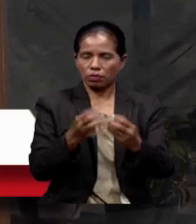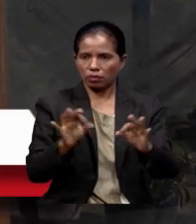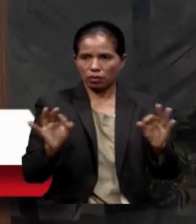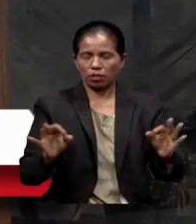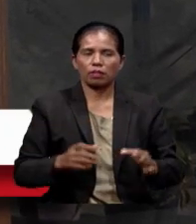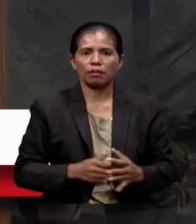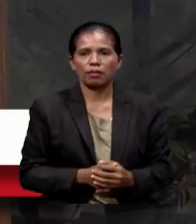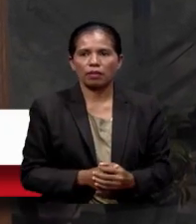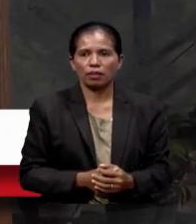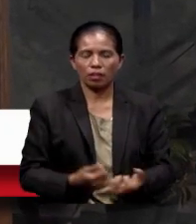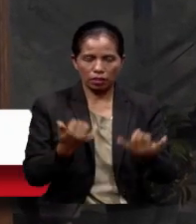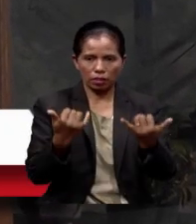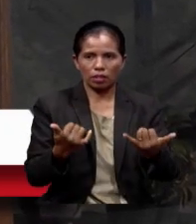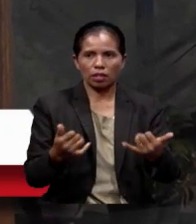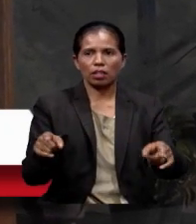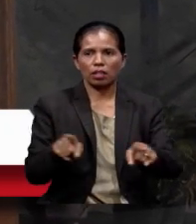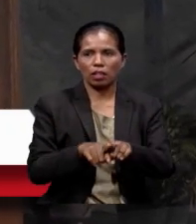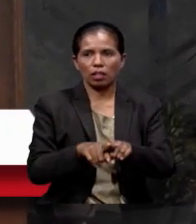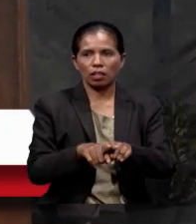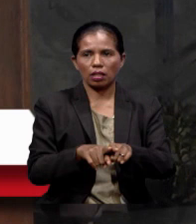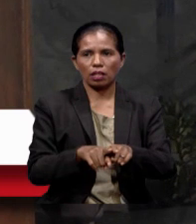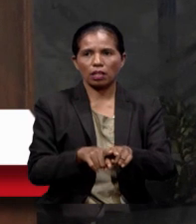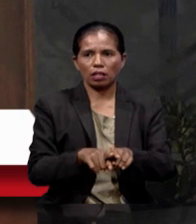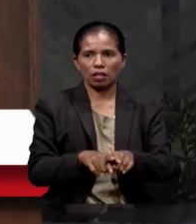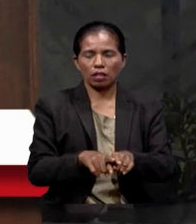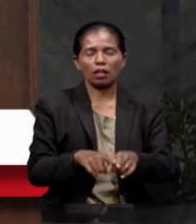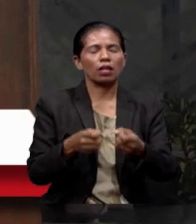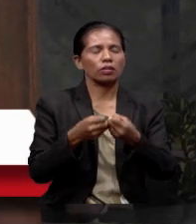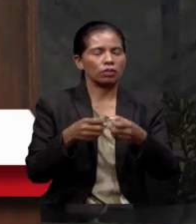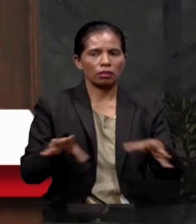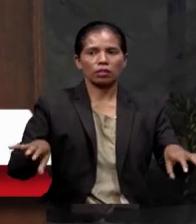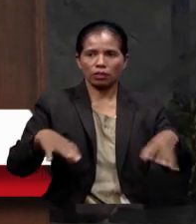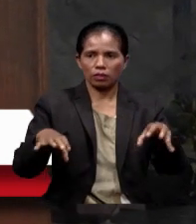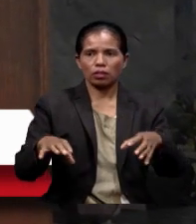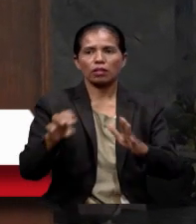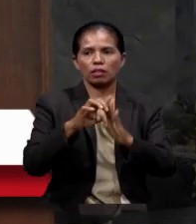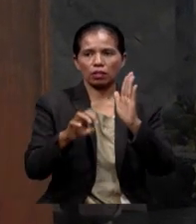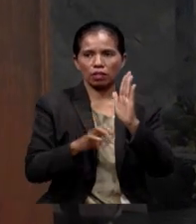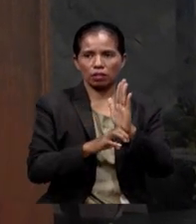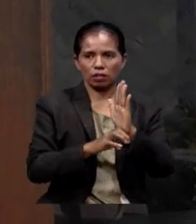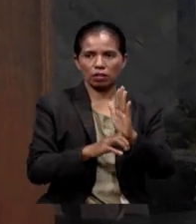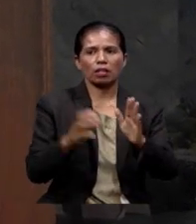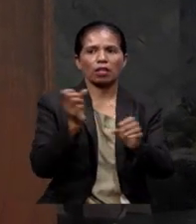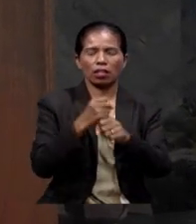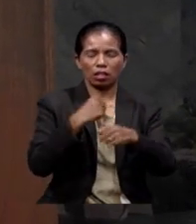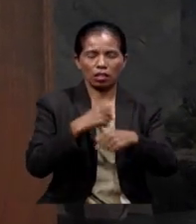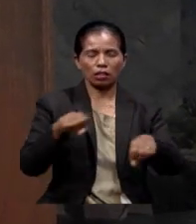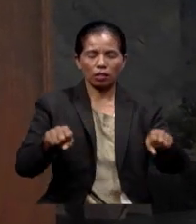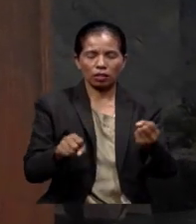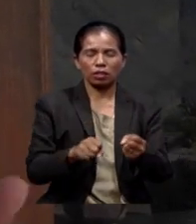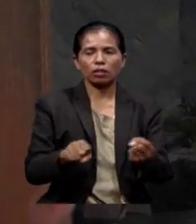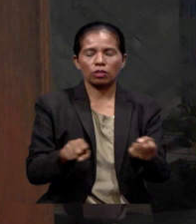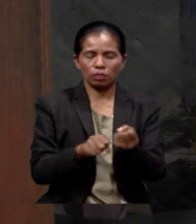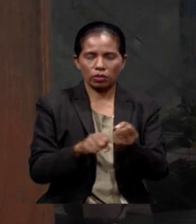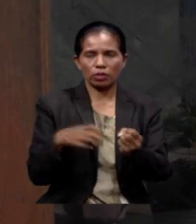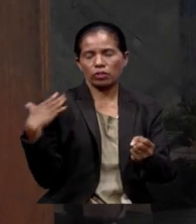kata ida ne hanesa parte ida ke atu so bude serviço ne bem ka estado forso ante durante tina bara ko di suporta jovens ira